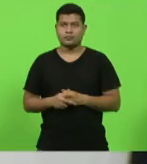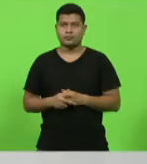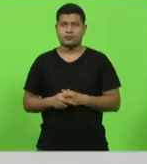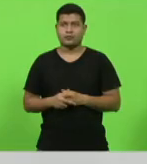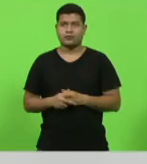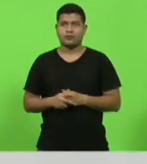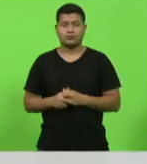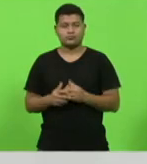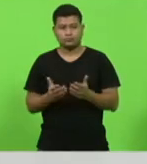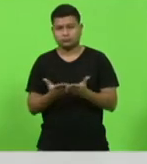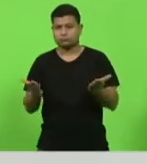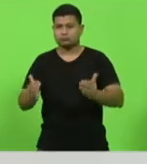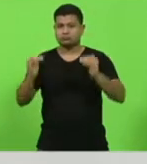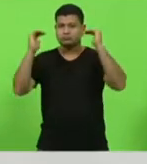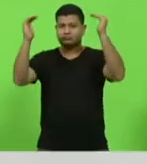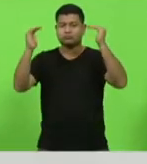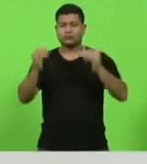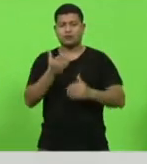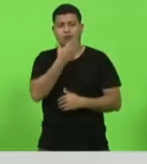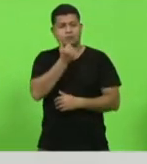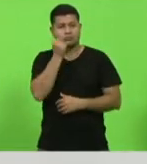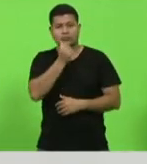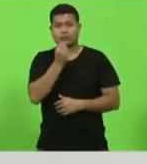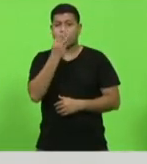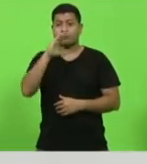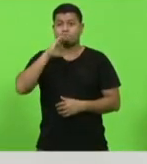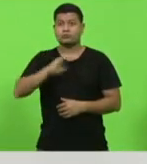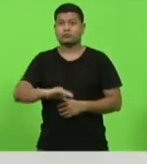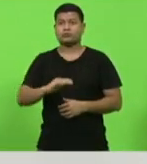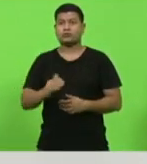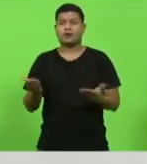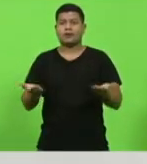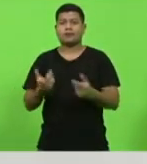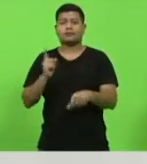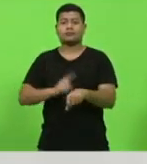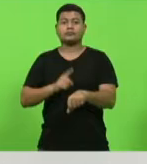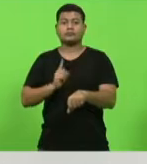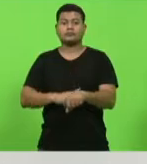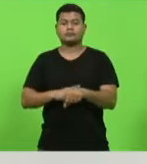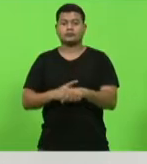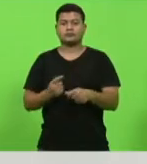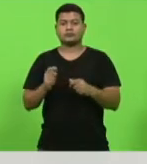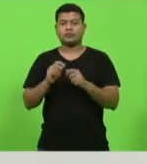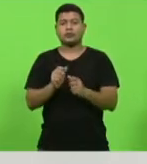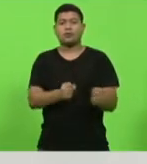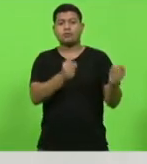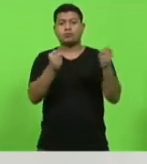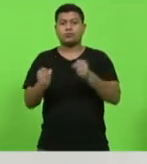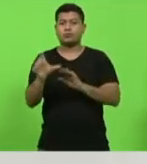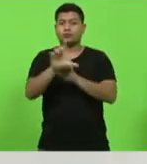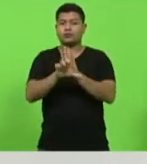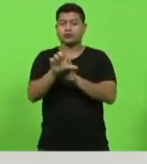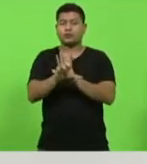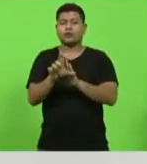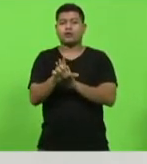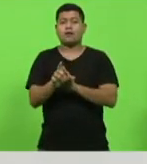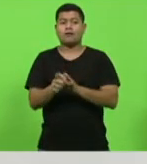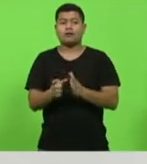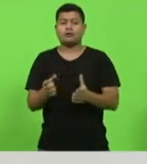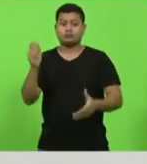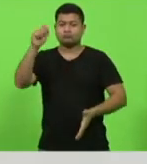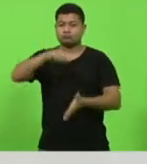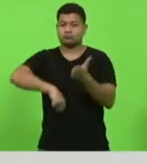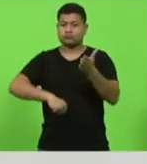a autoridade senhoras e senhores boa tarde neste momento o poder legislativo Catarinense realiza o ato de assinatura